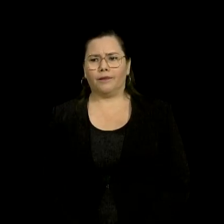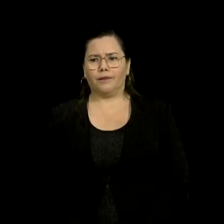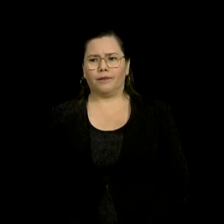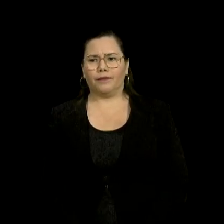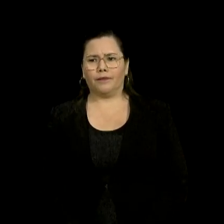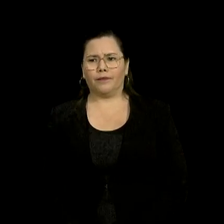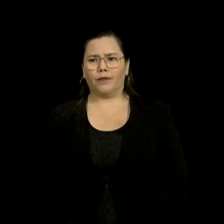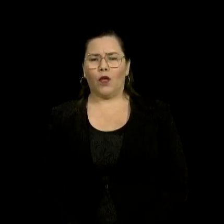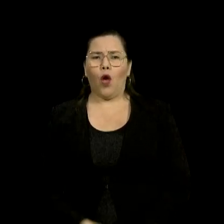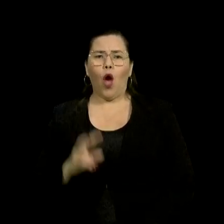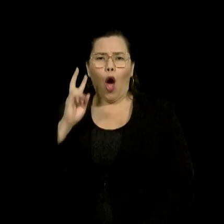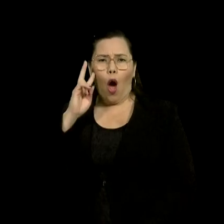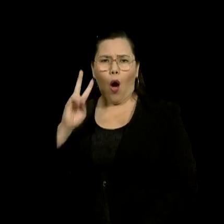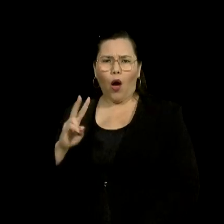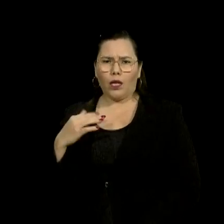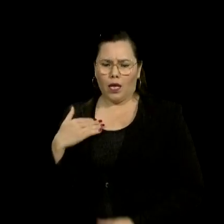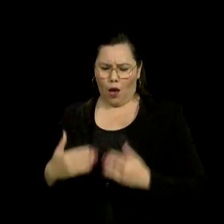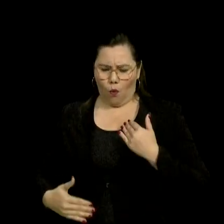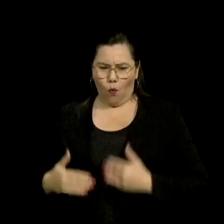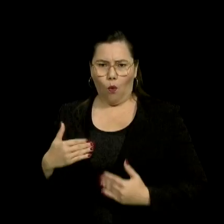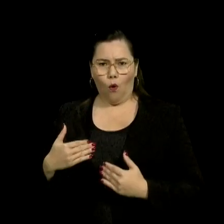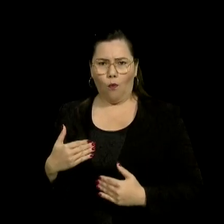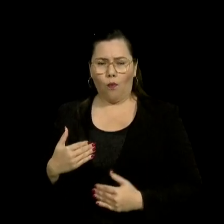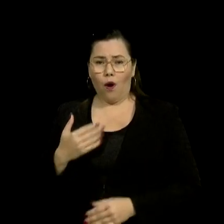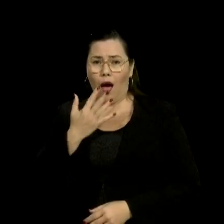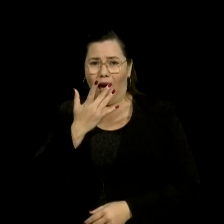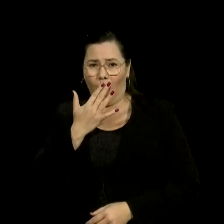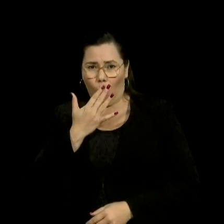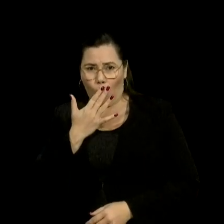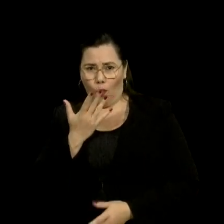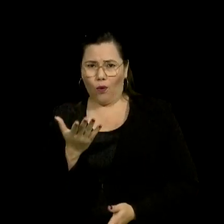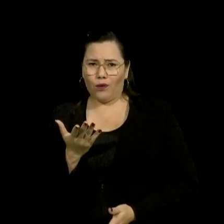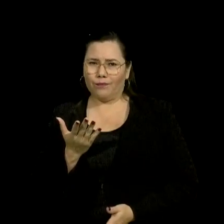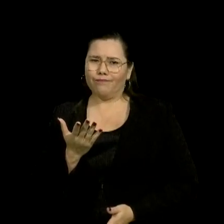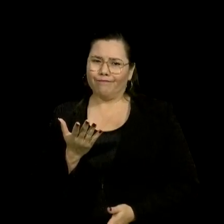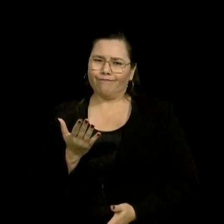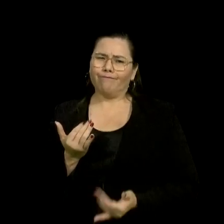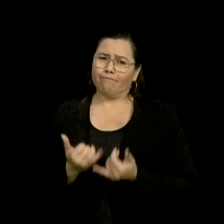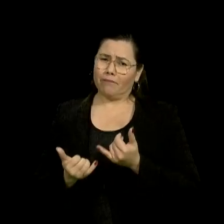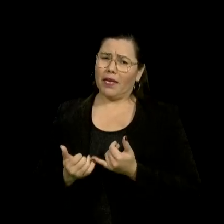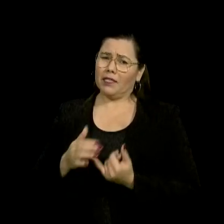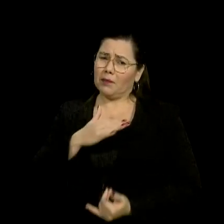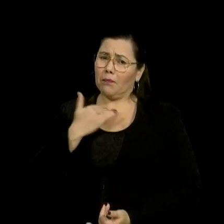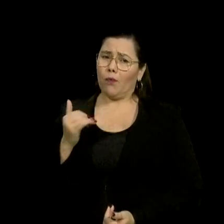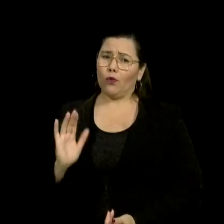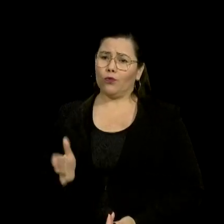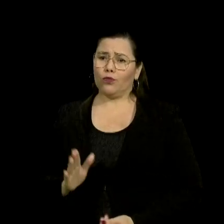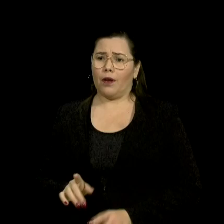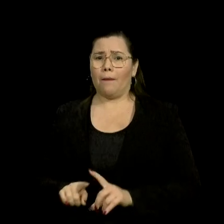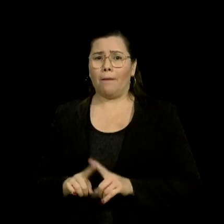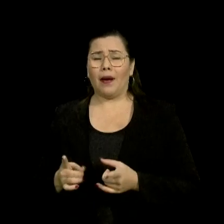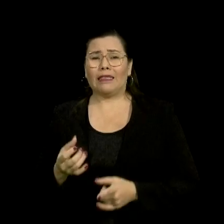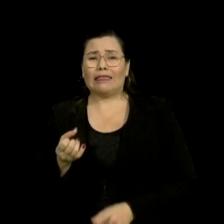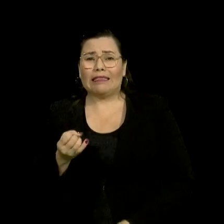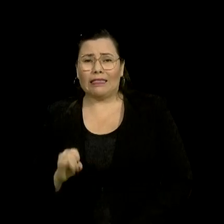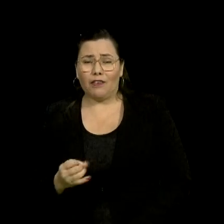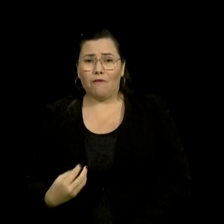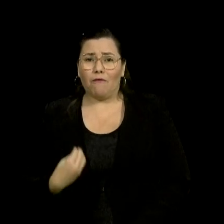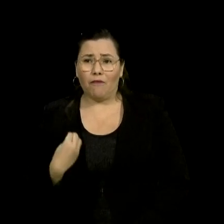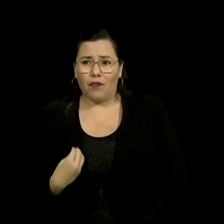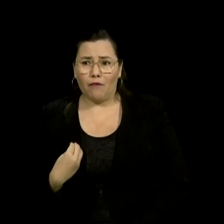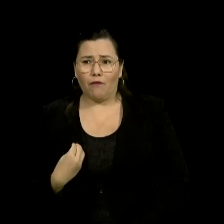coloração, pelo próprio aspecto da pele. Mas se estivesse vivo, a pessoa poderia ter morrido dessa